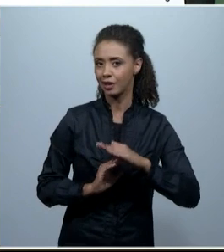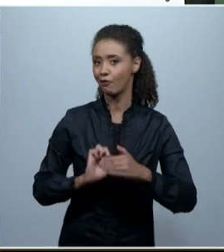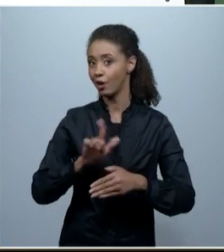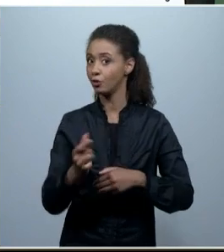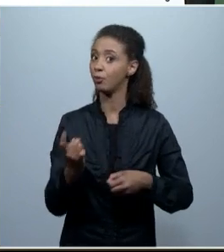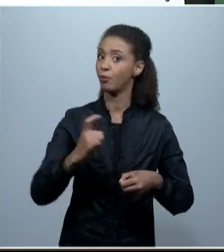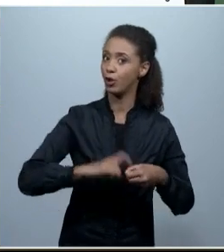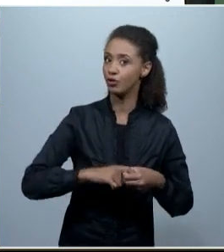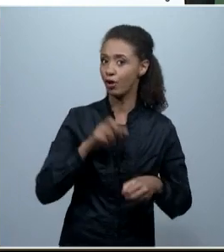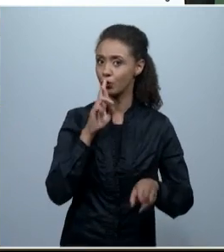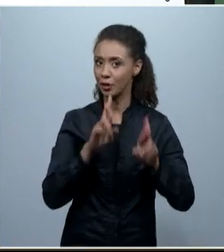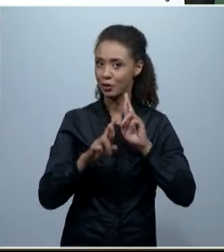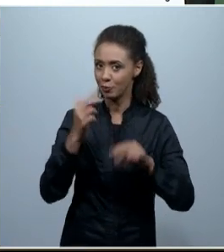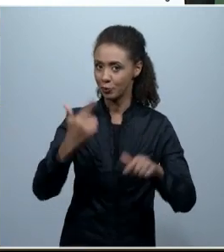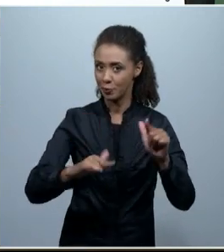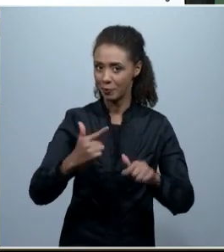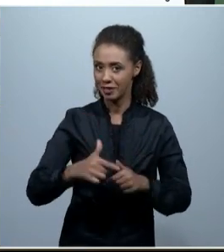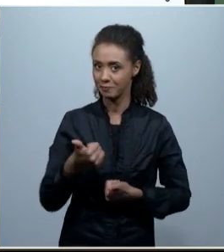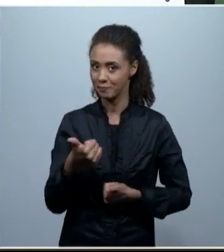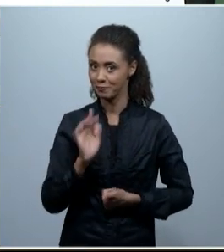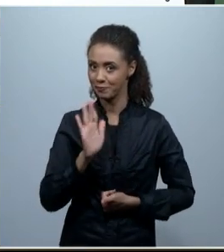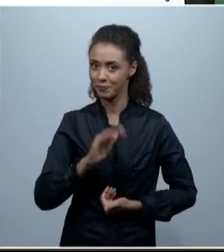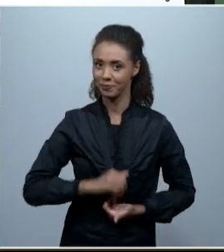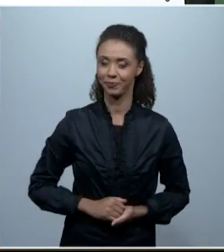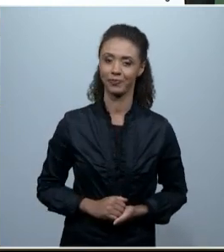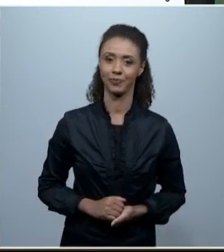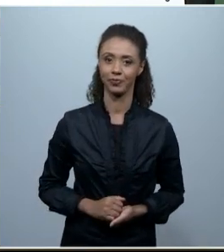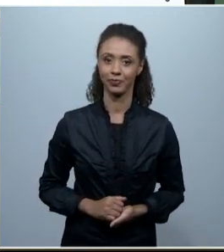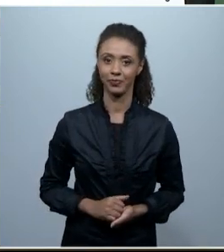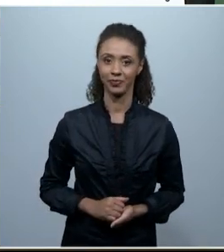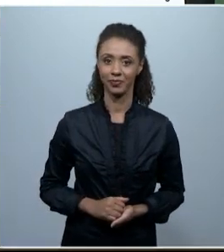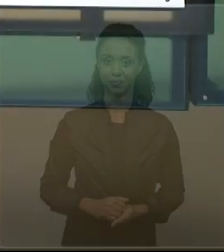pouco eu volto para responder mais perguntas de vocês até lá